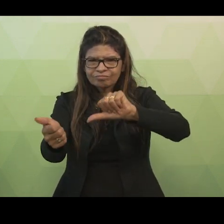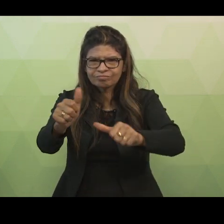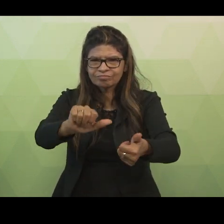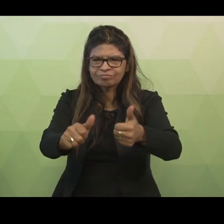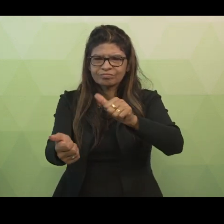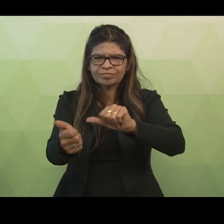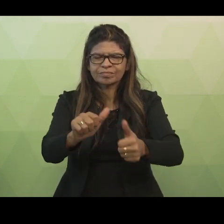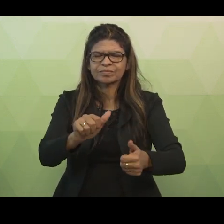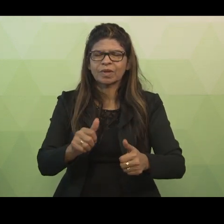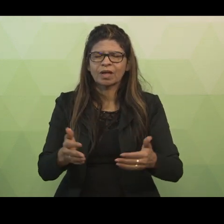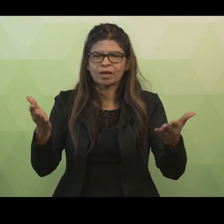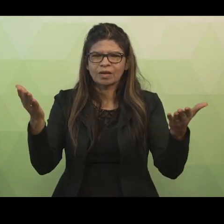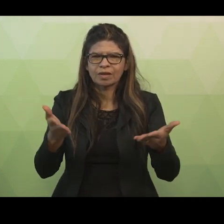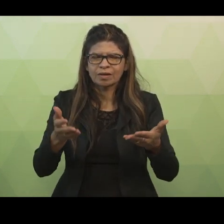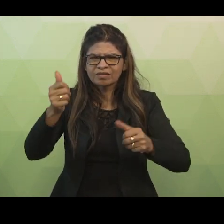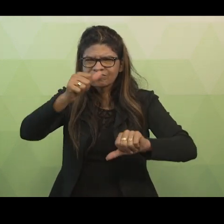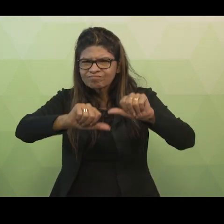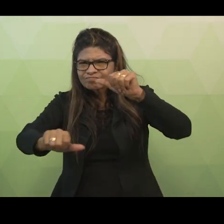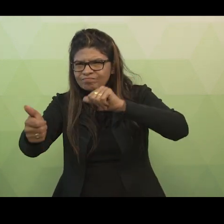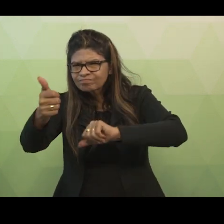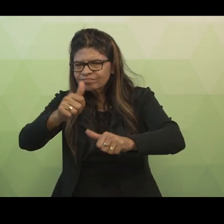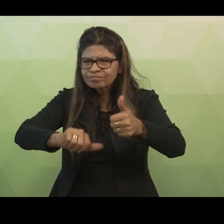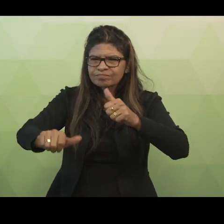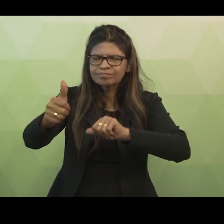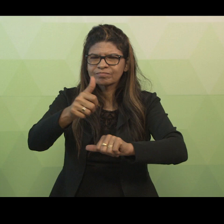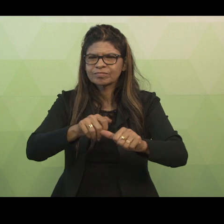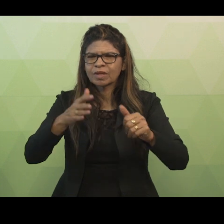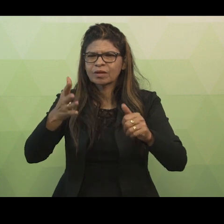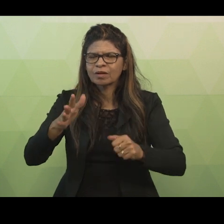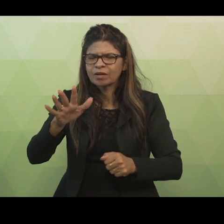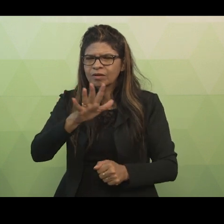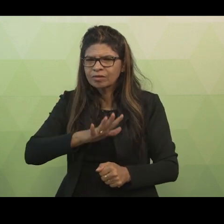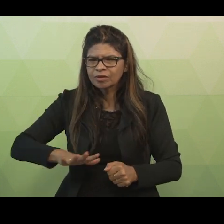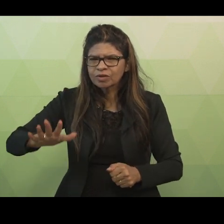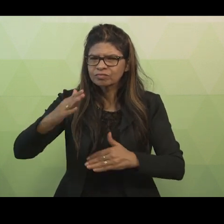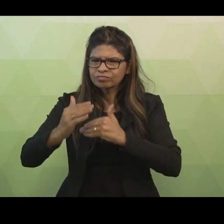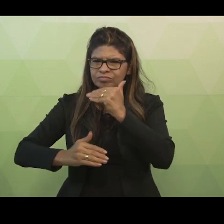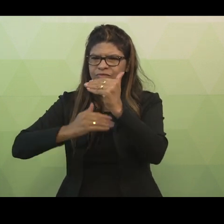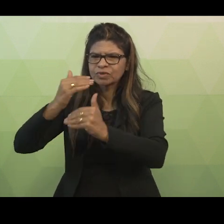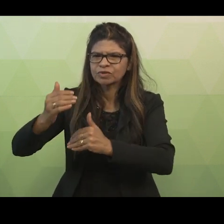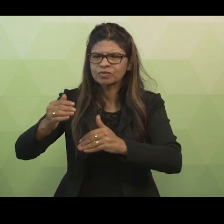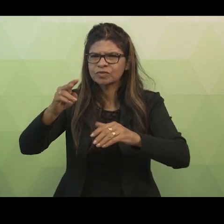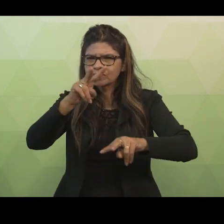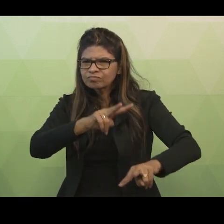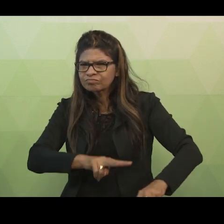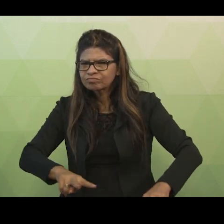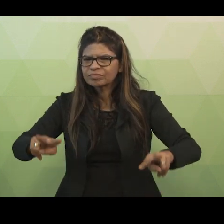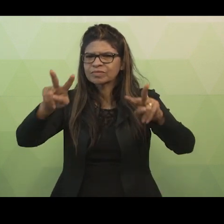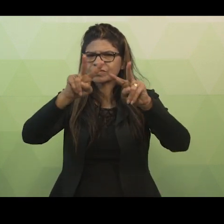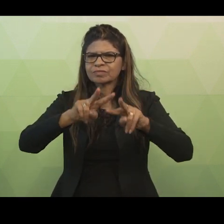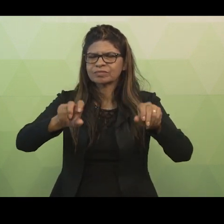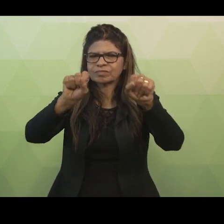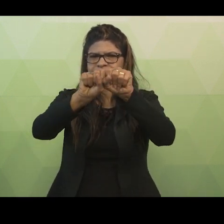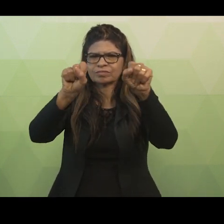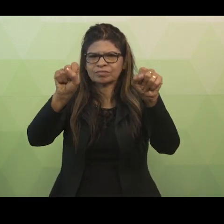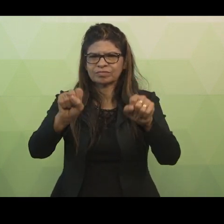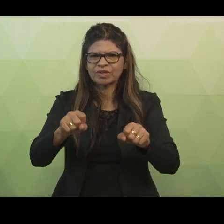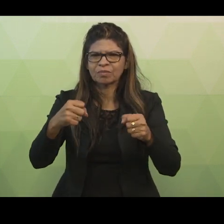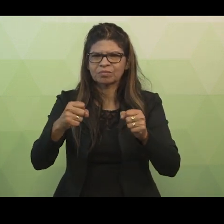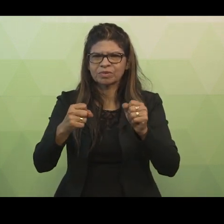uma mensagem é enviada para o sistema, que envia essa mensagem para a interface do usuário, liberando o seu acesso.